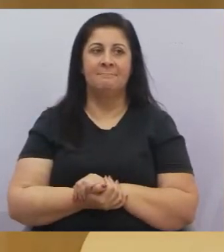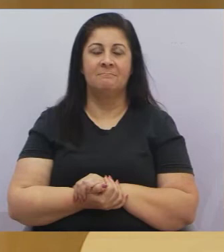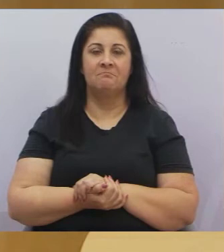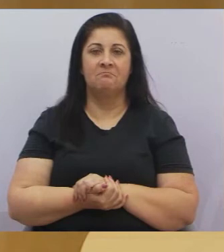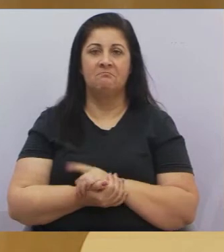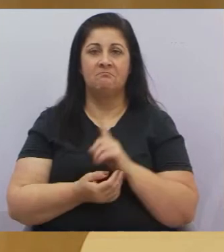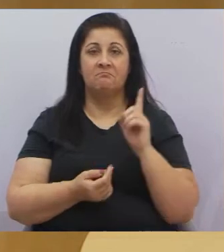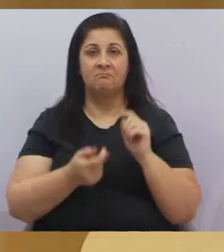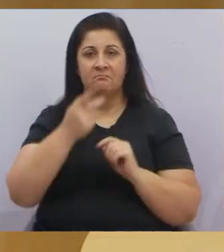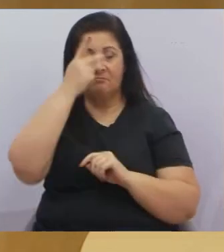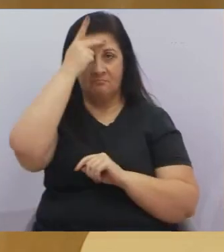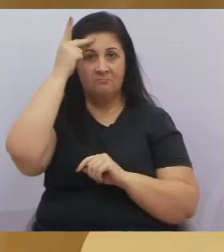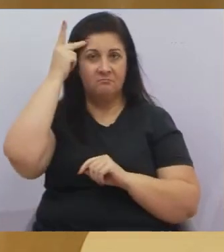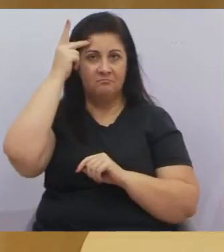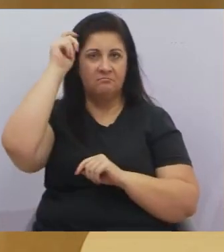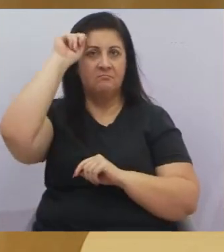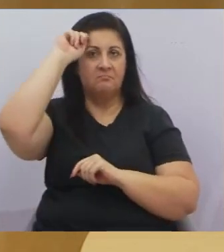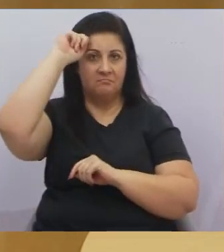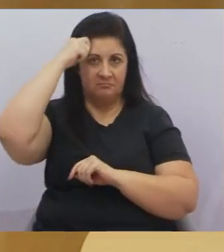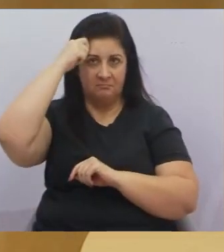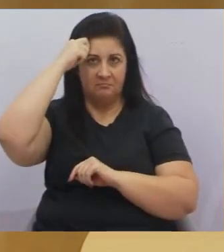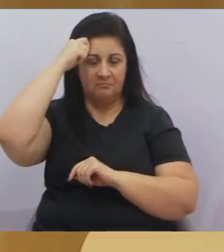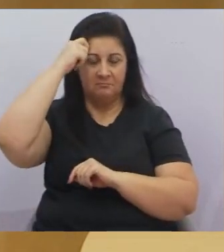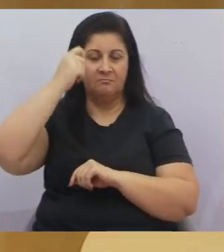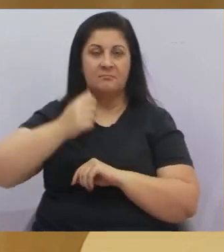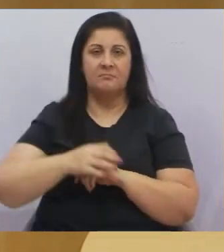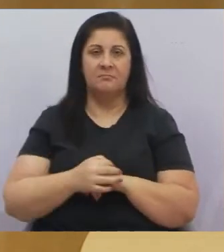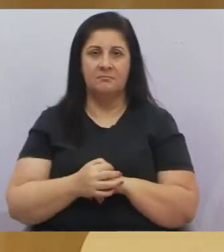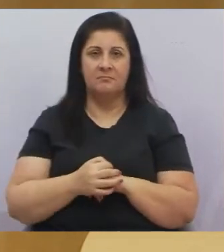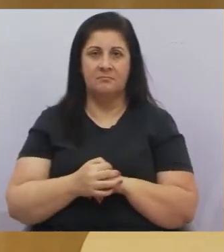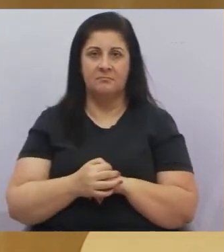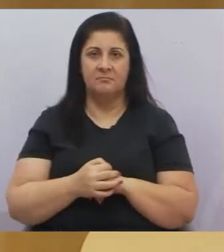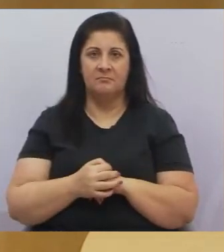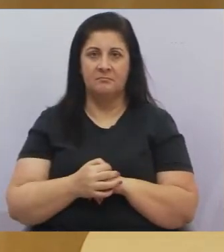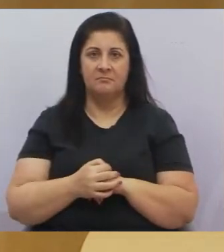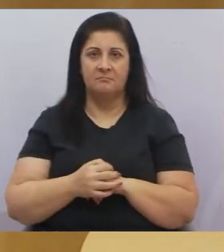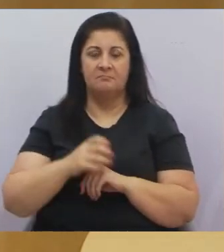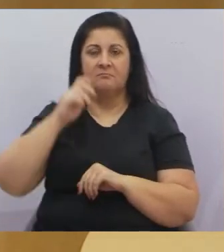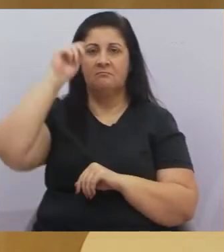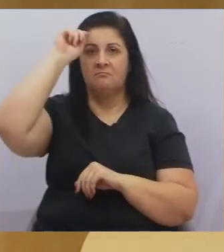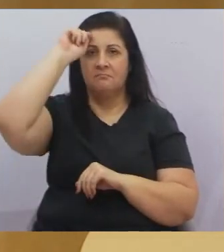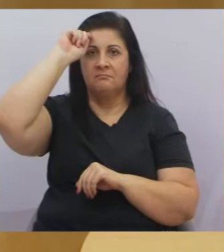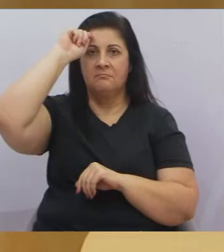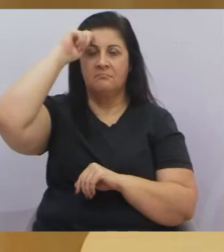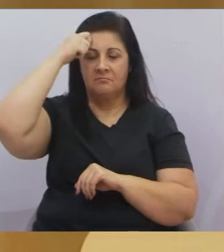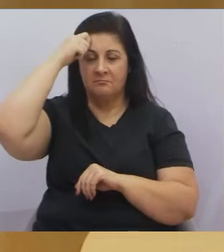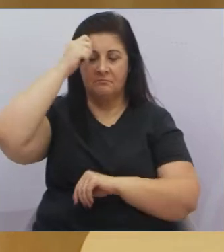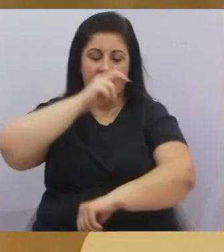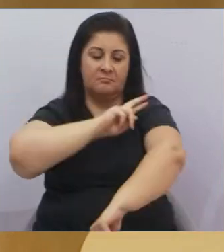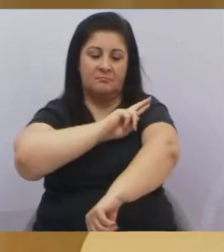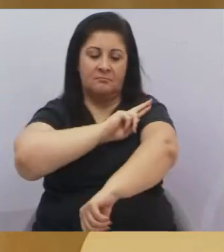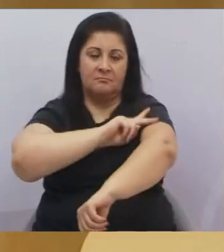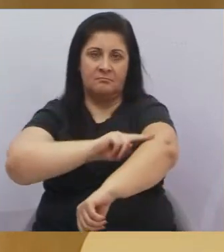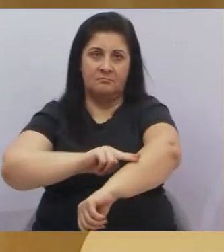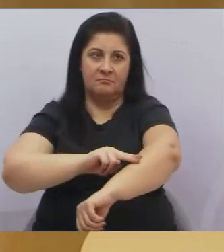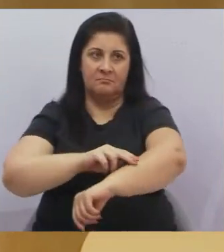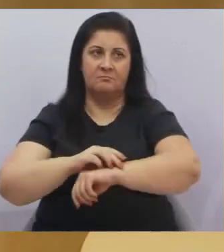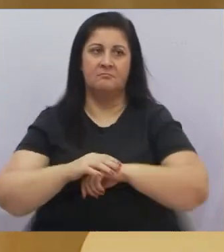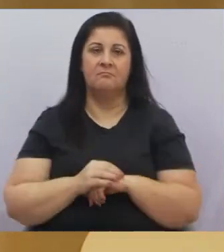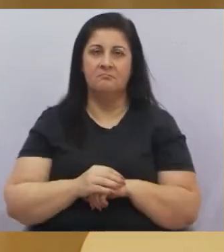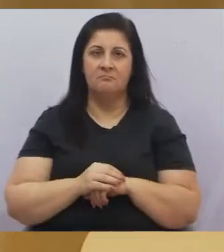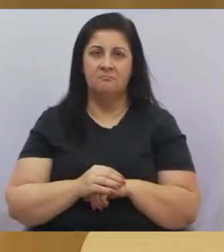uma pessoa de cor, sou negro, sou preto, sou